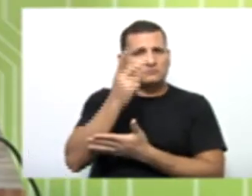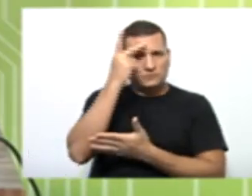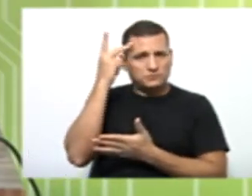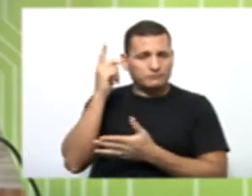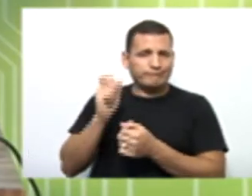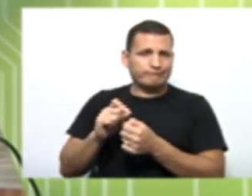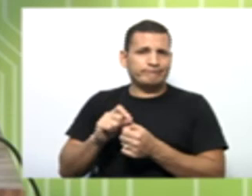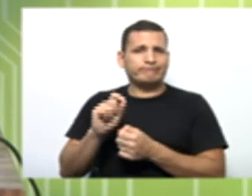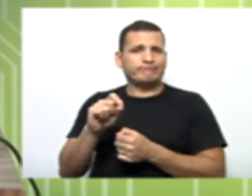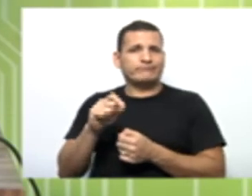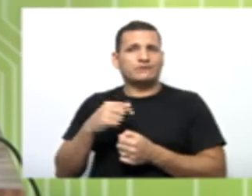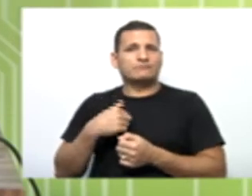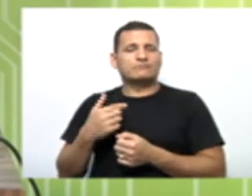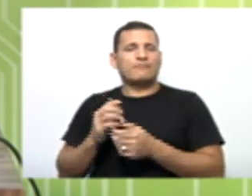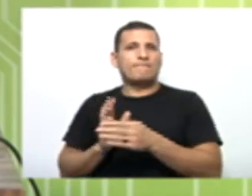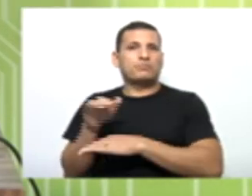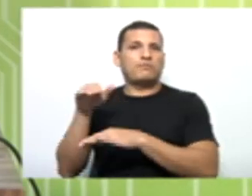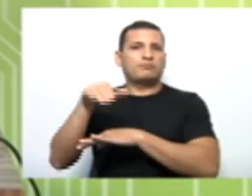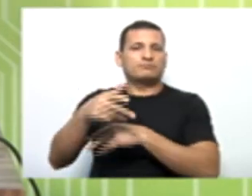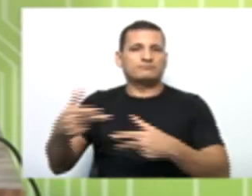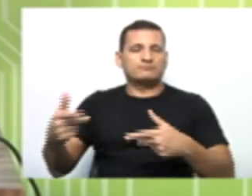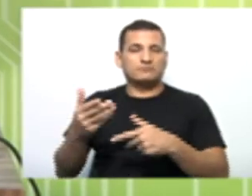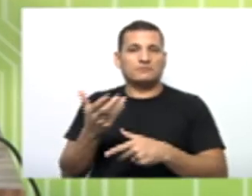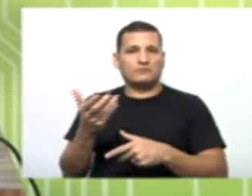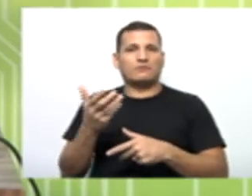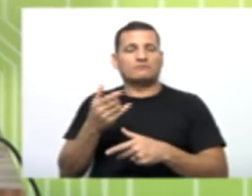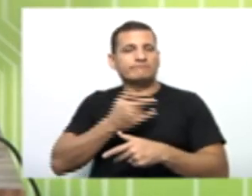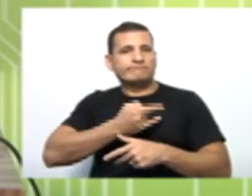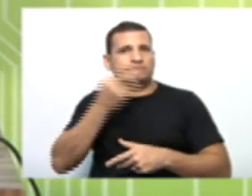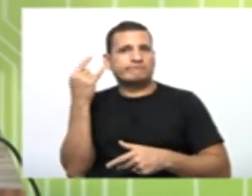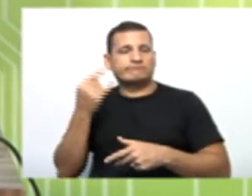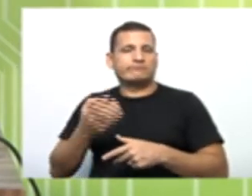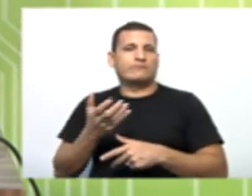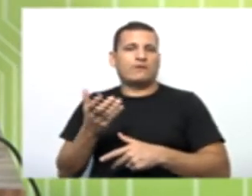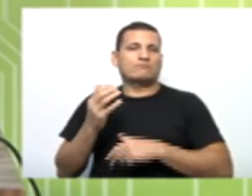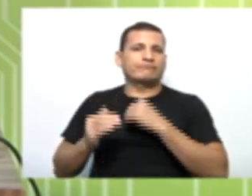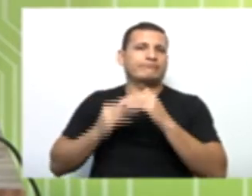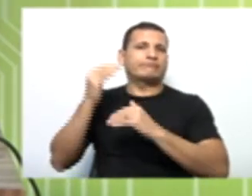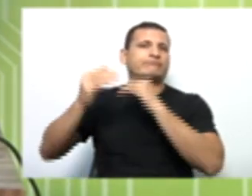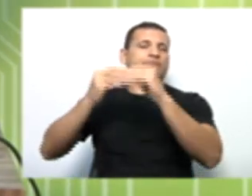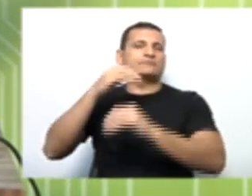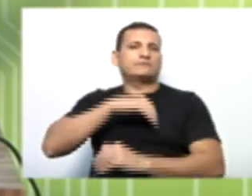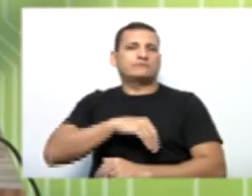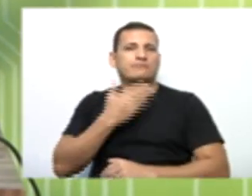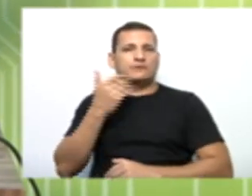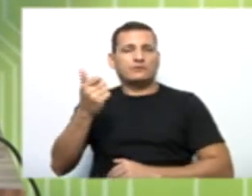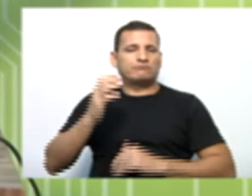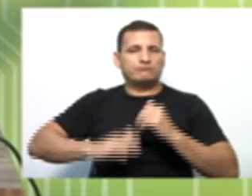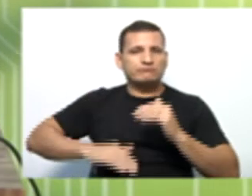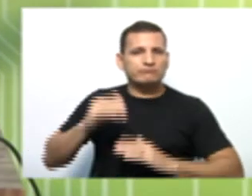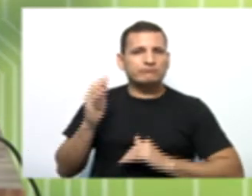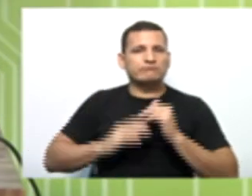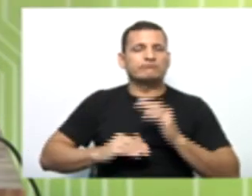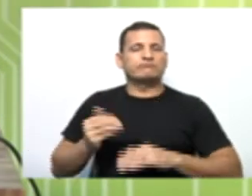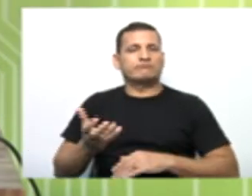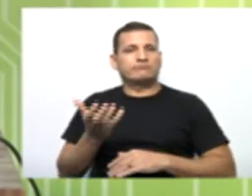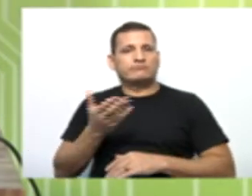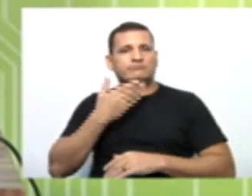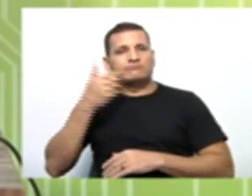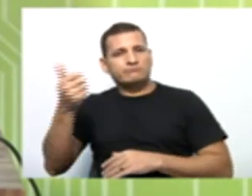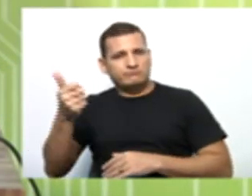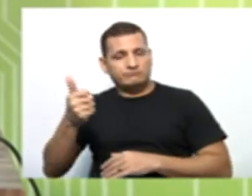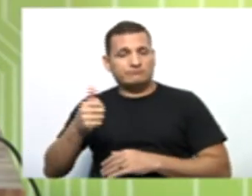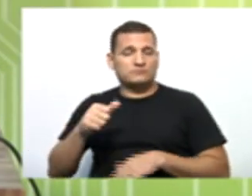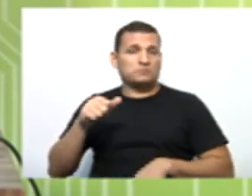coisa para conseguir um cargo, né, porque almejam um cargo melhor, almejam um salário melhor decorrente do cargo. Então